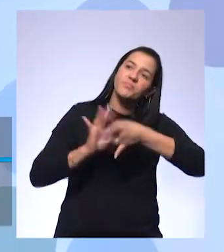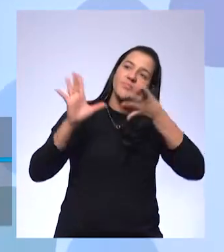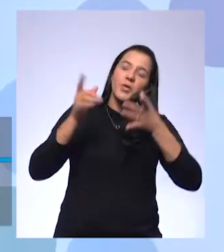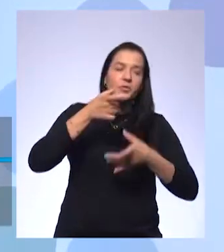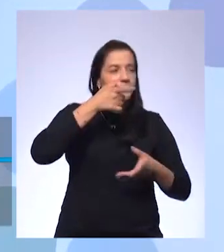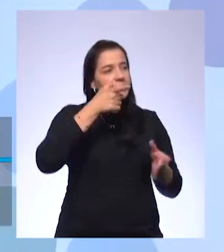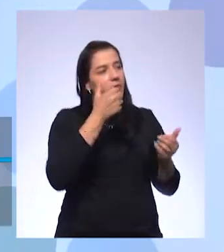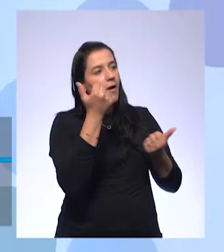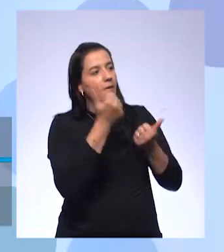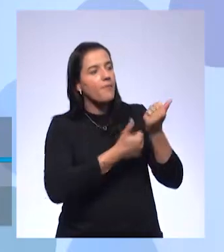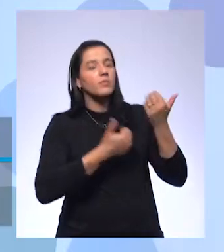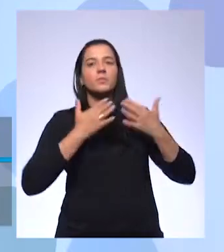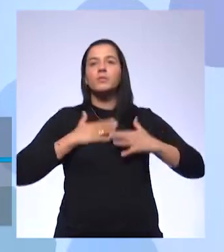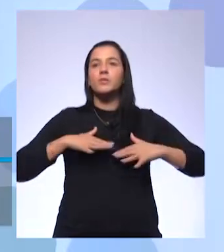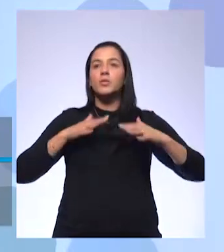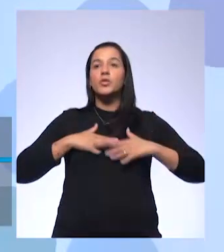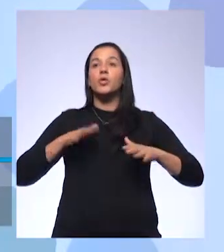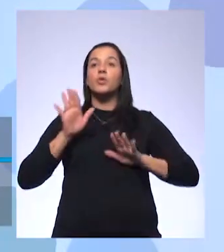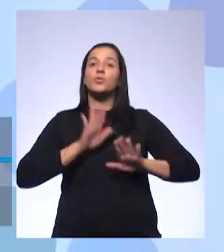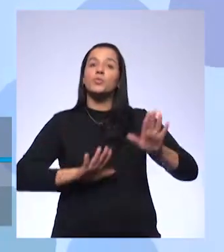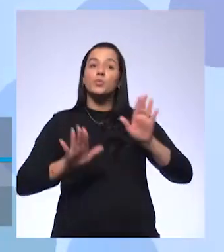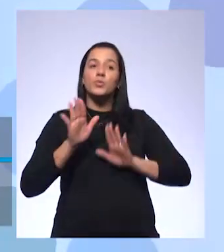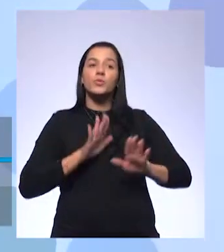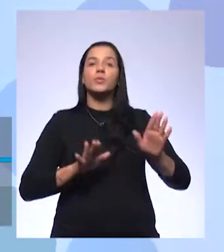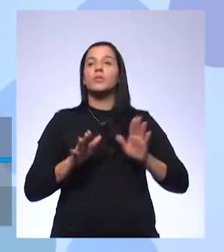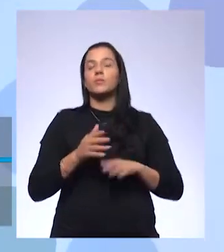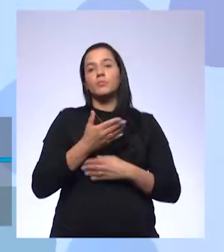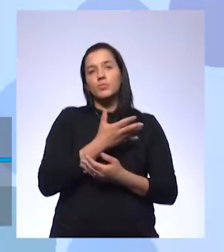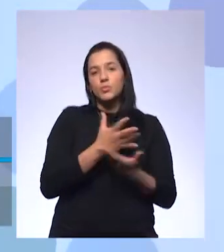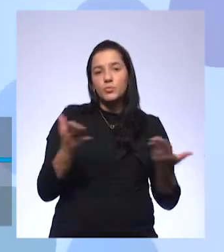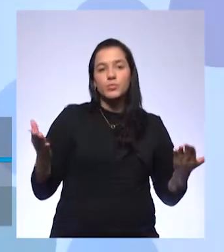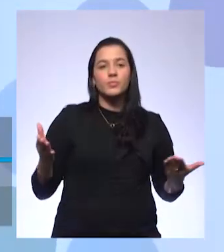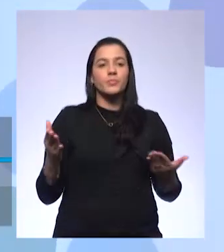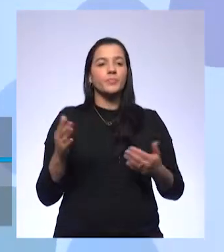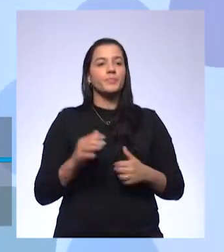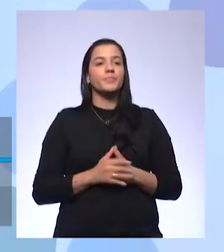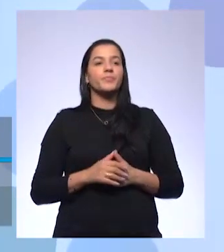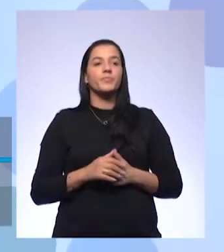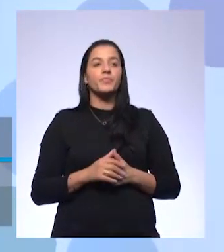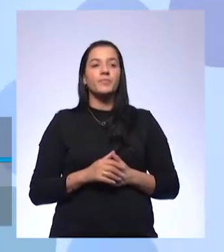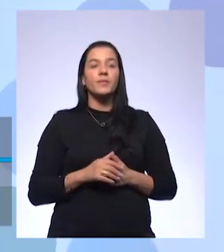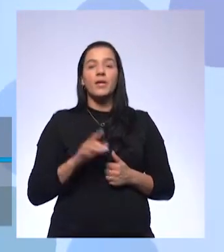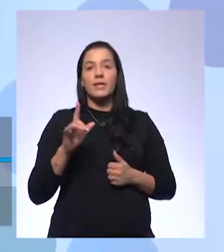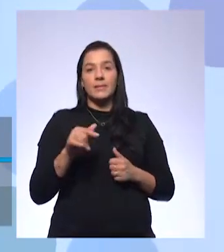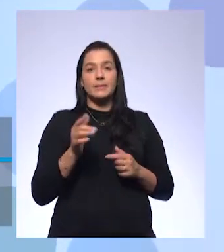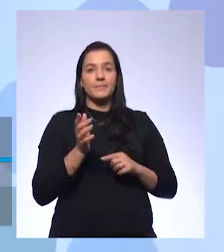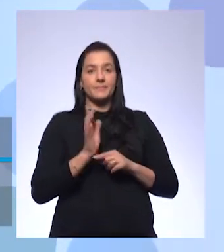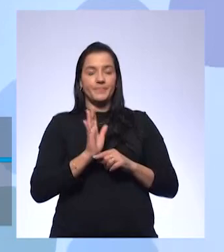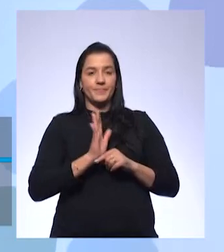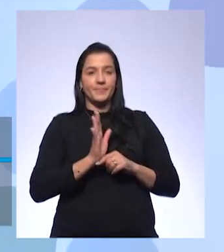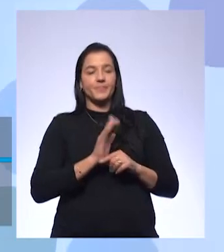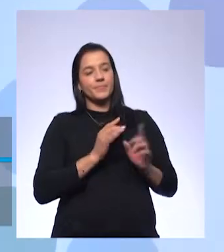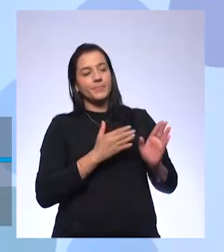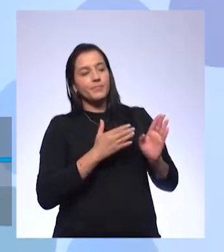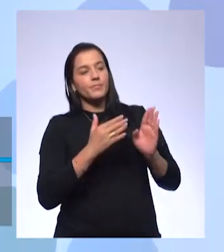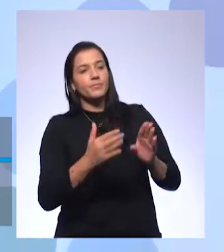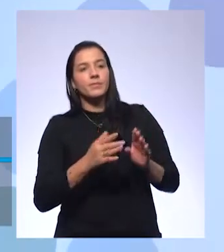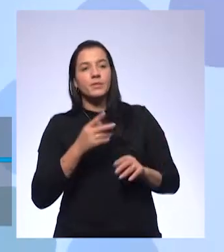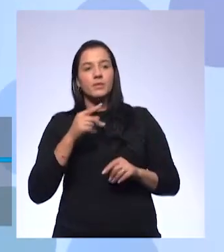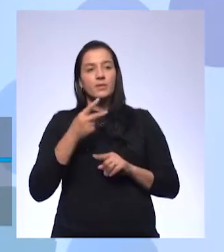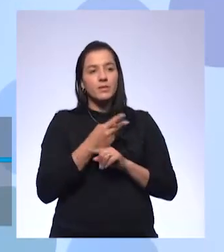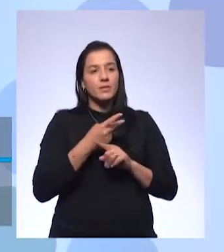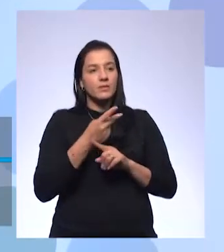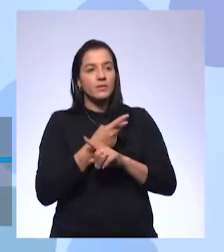Copa do Mundo tranquilamente, porque nós cuidamos dos comunistas, né? Quem achar imagens da Copa de 78 vai reparar que